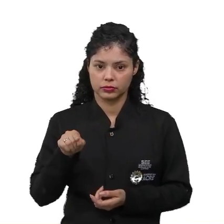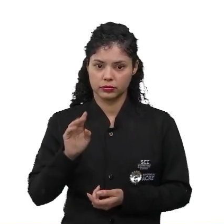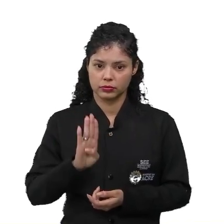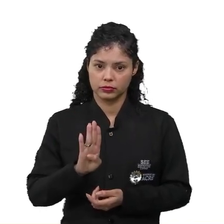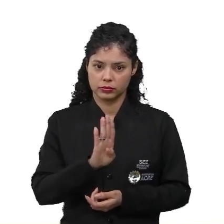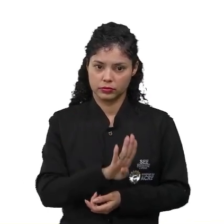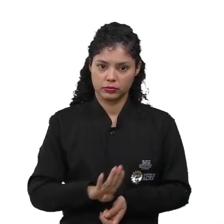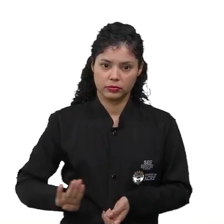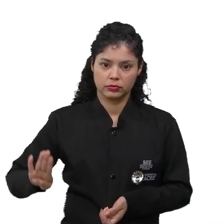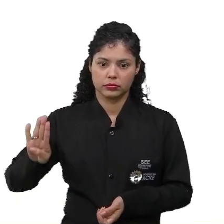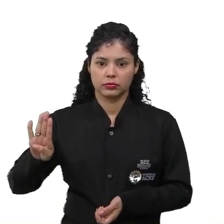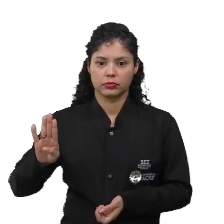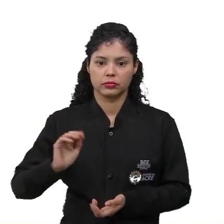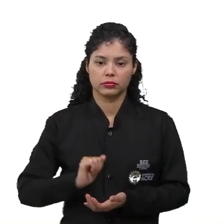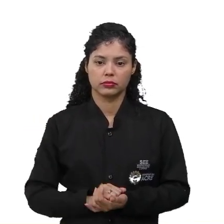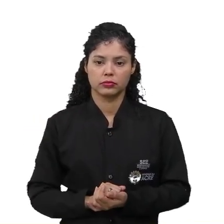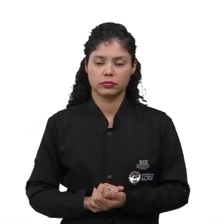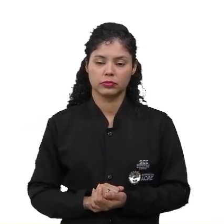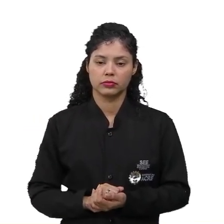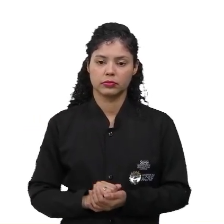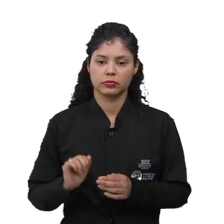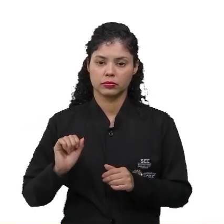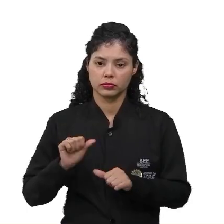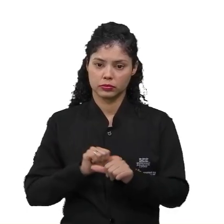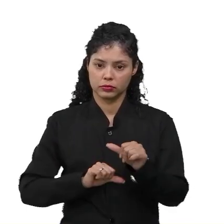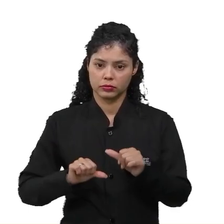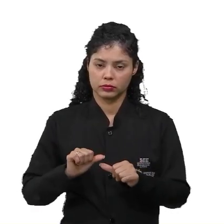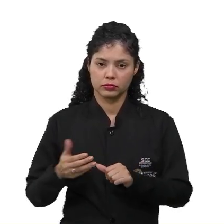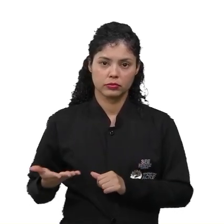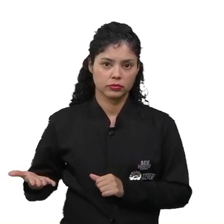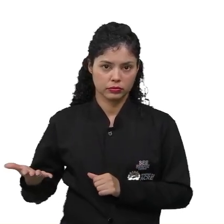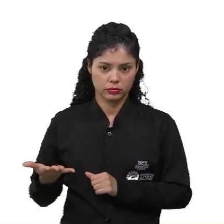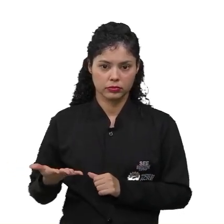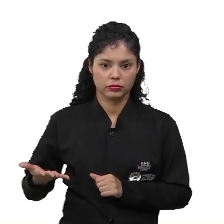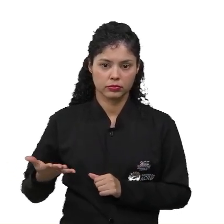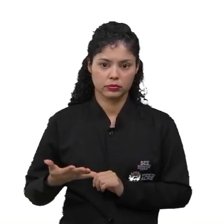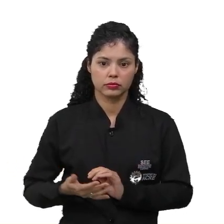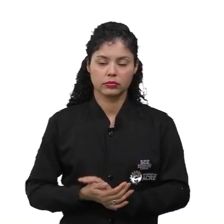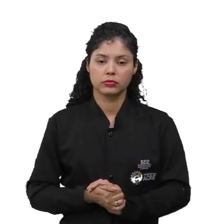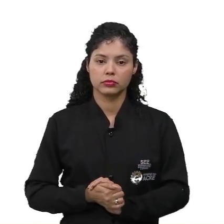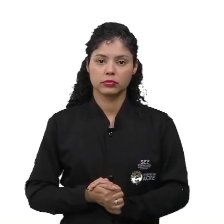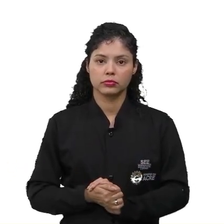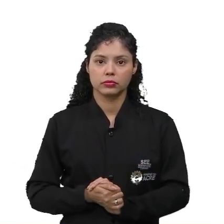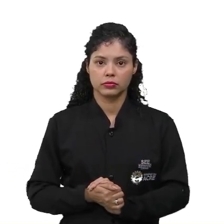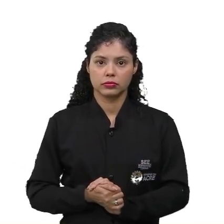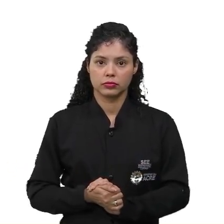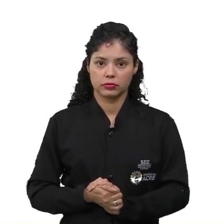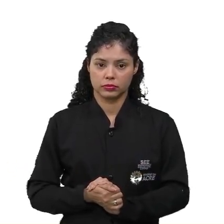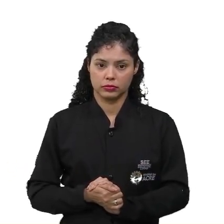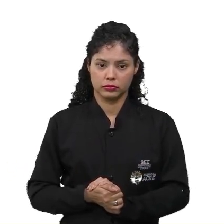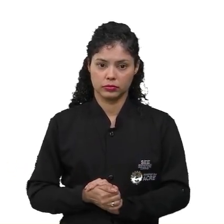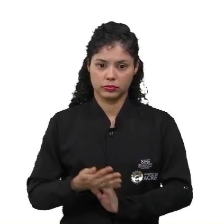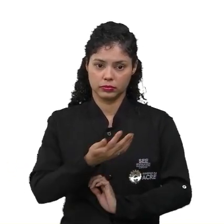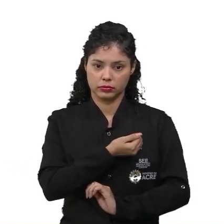B continua embaixo. Só muda a base. Deixa eu fazer um exemplo numérico.